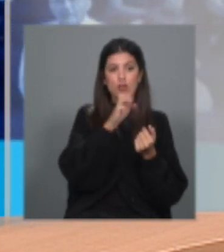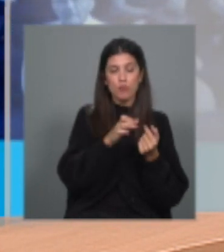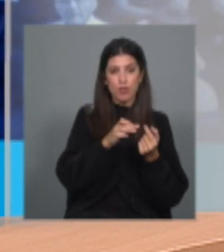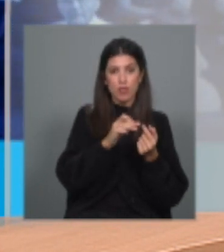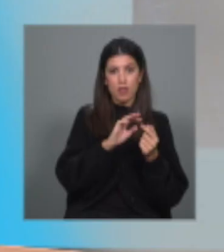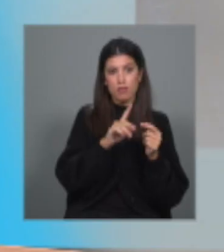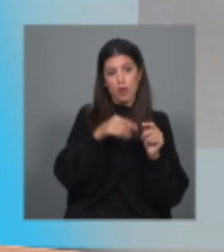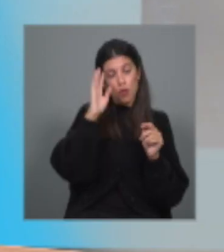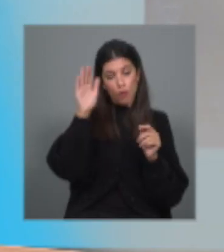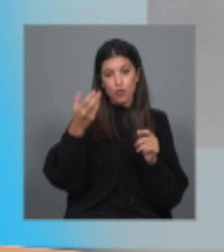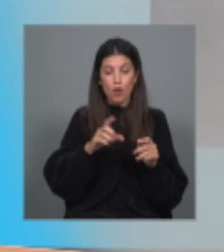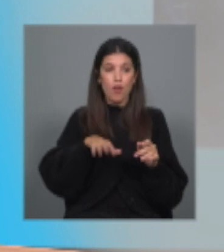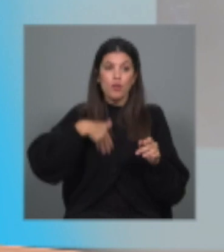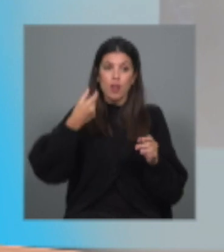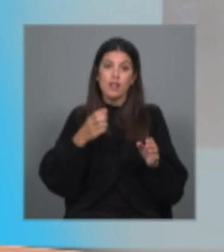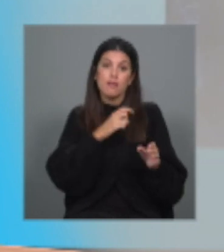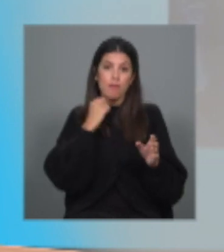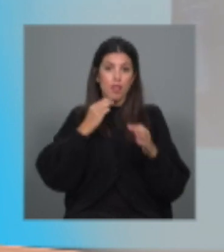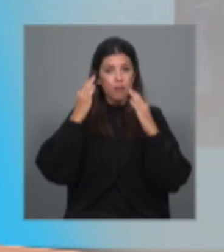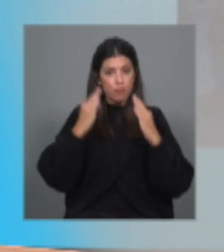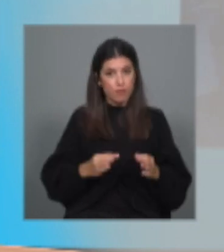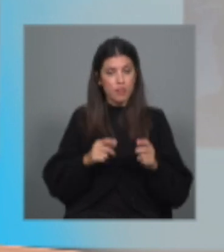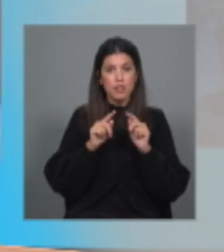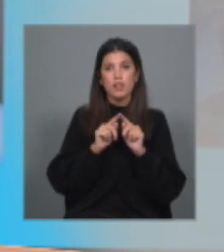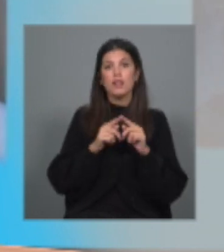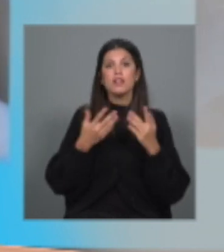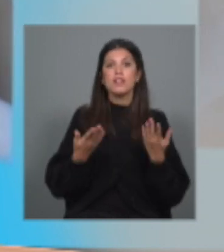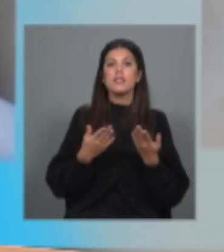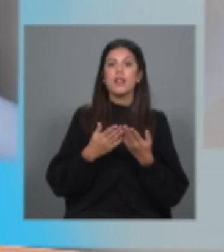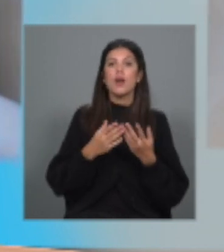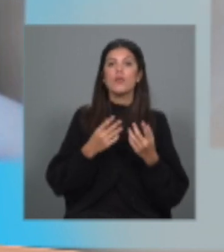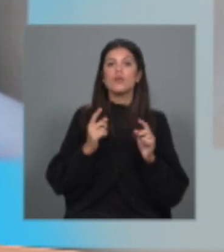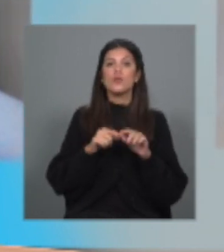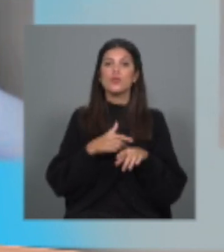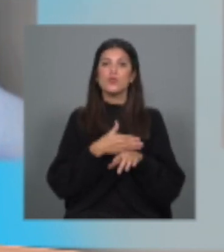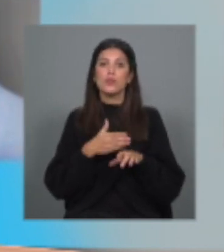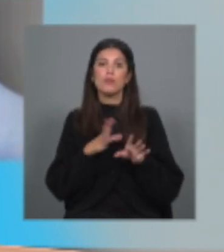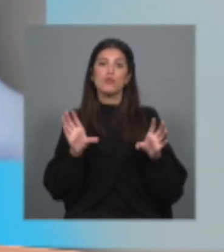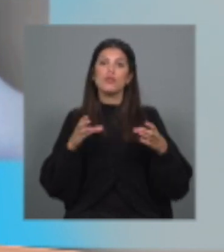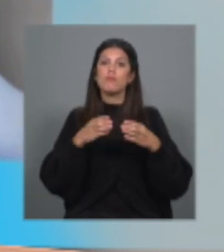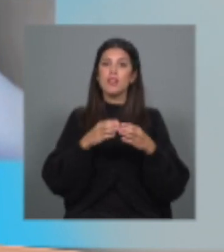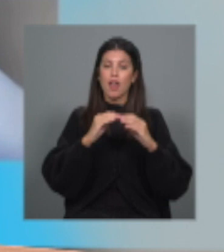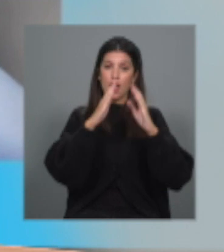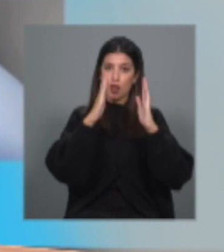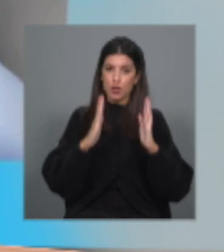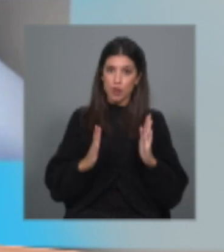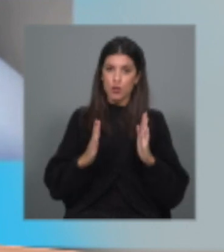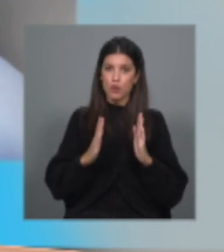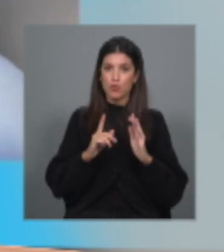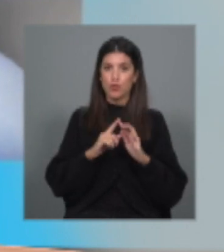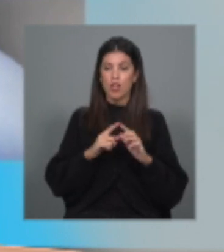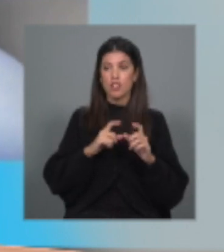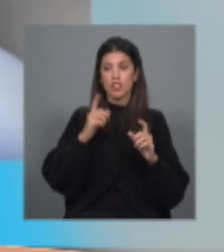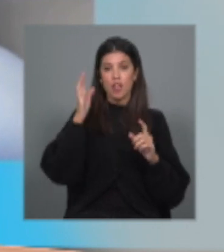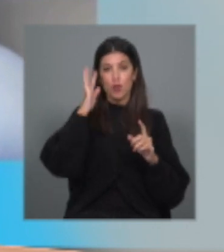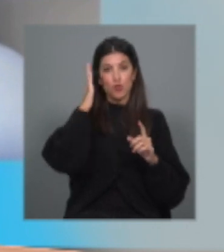este tema dos sacerdotes e dos seminários é olhado muitas vezes, na maioria das vezes mesmo, a partir da estatística, dos